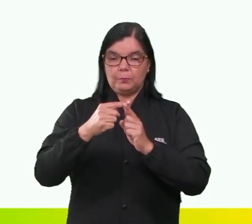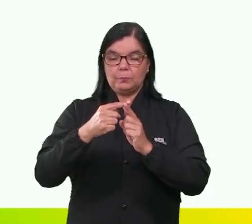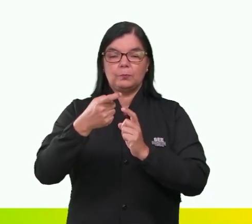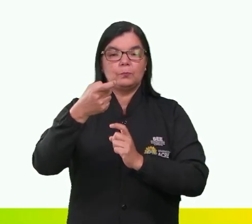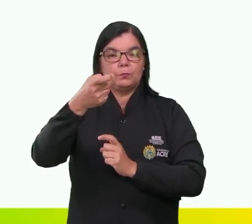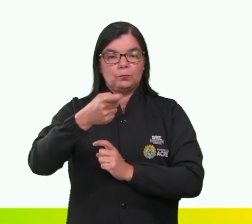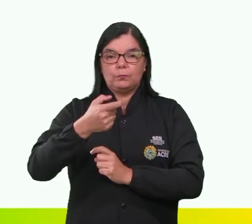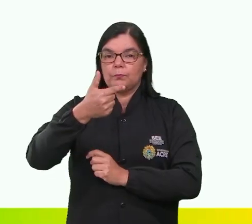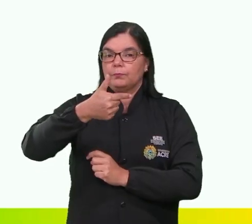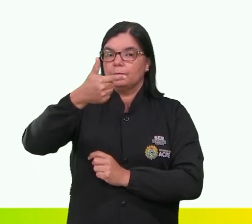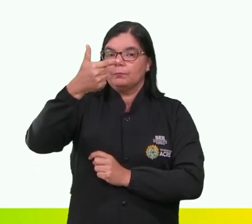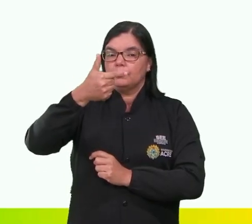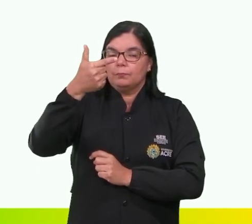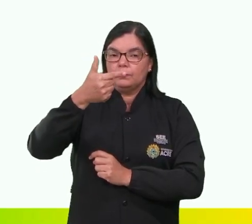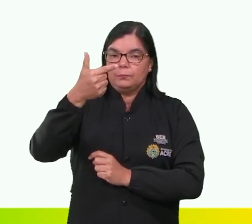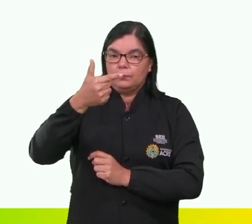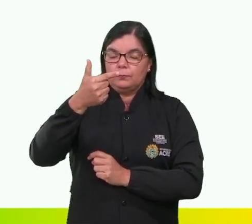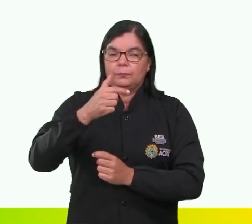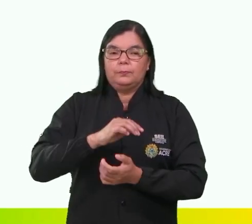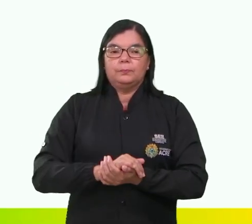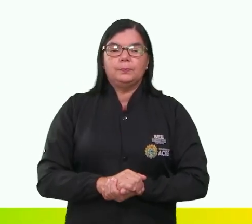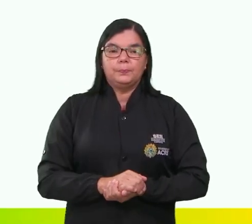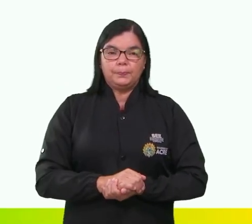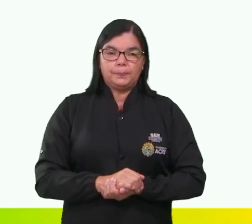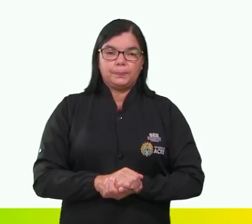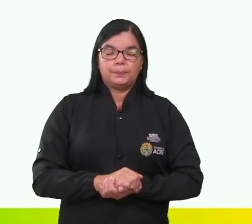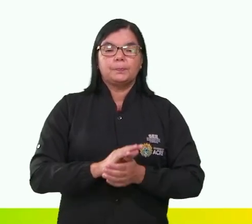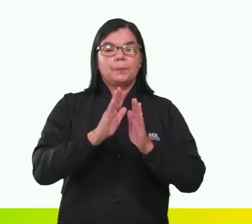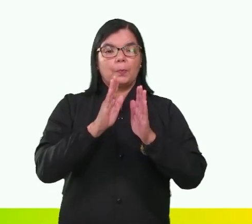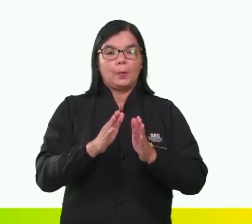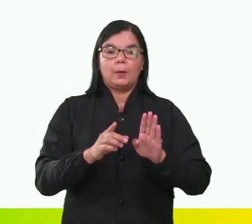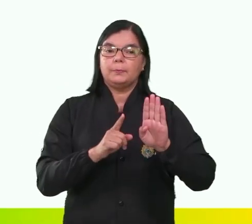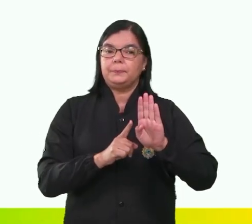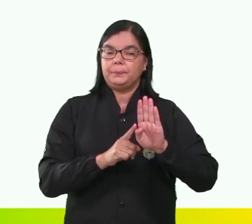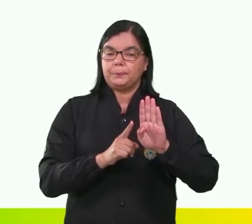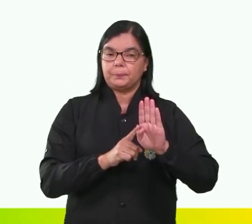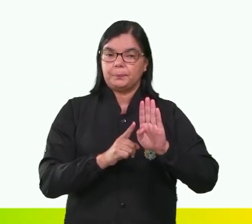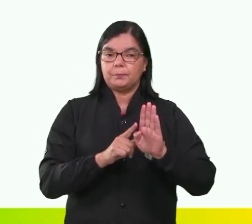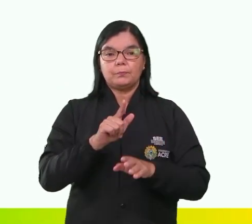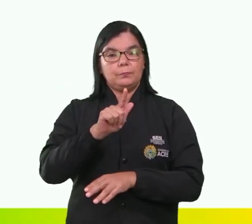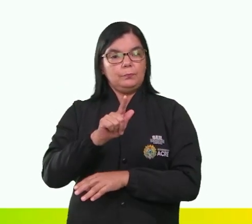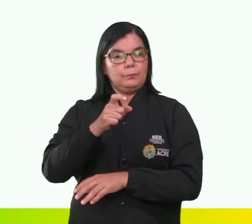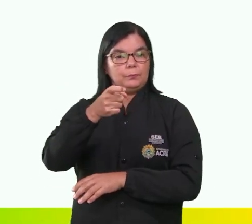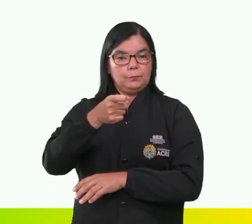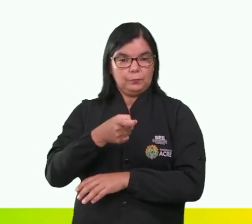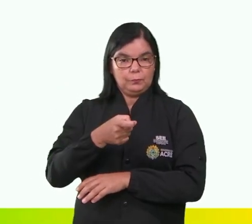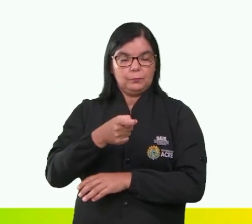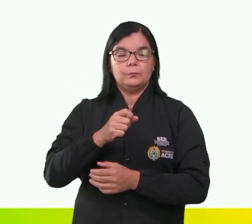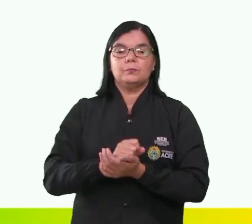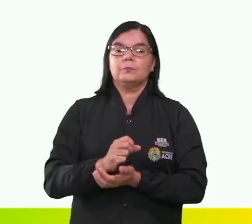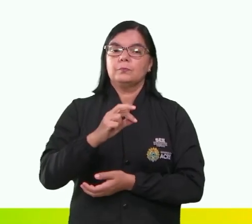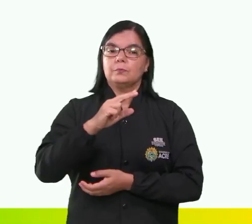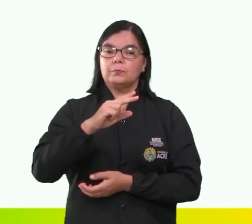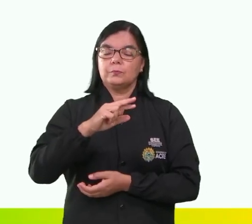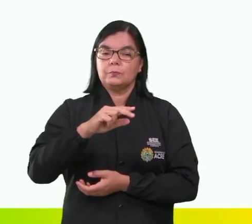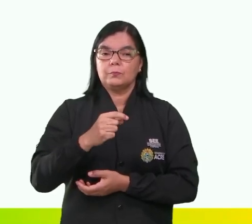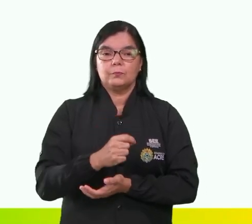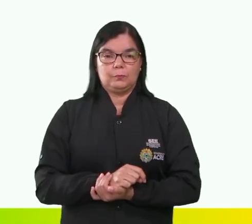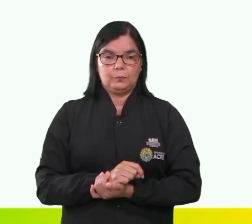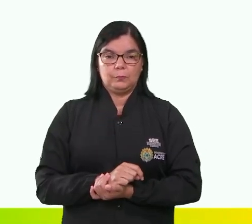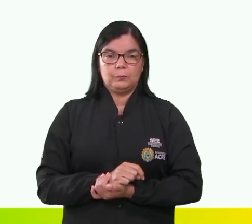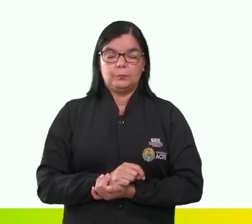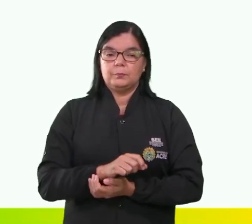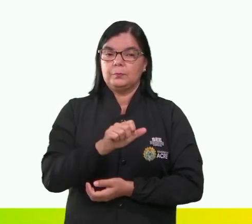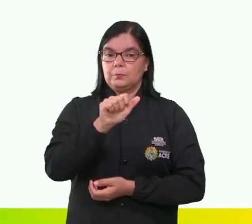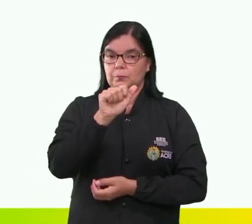expoente é 2. Já na função g de x, nós temos aqui